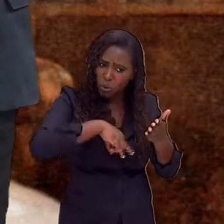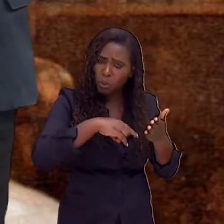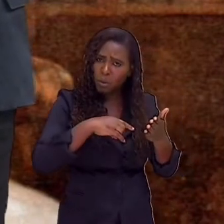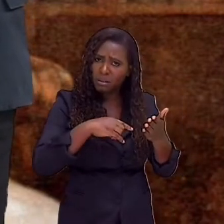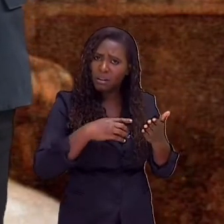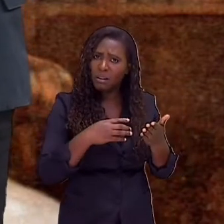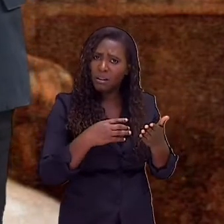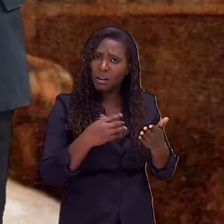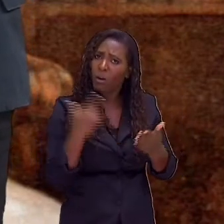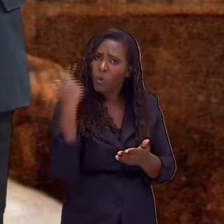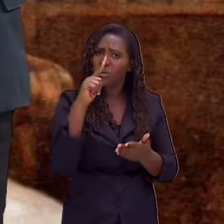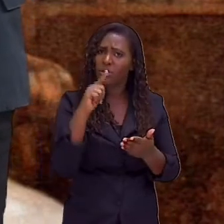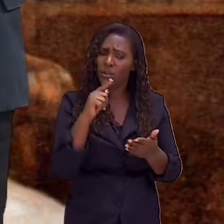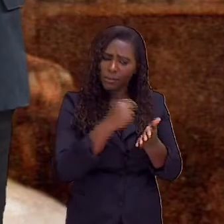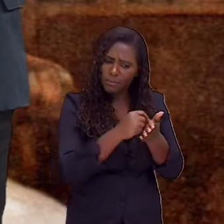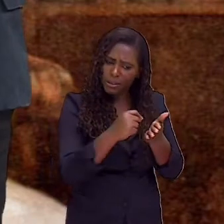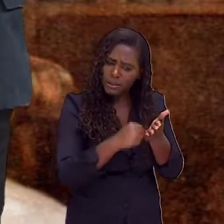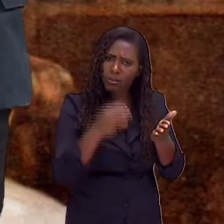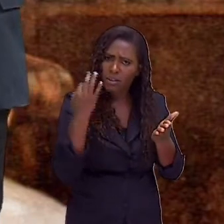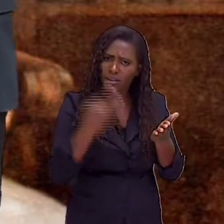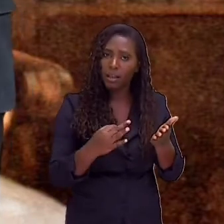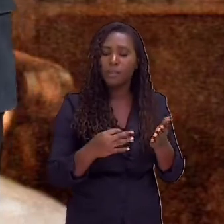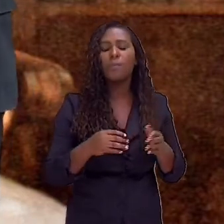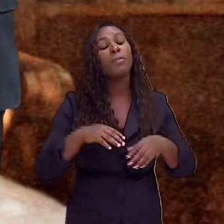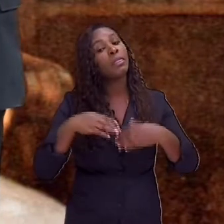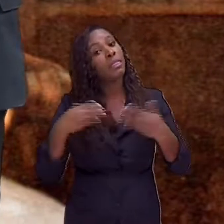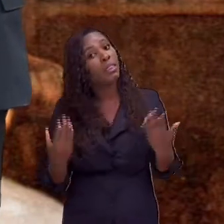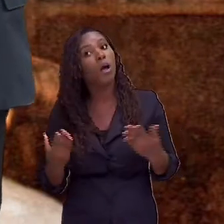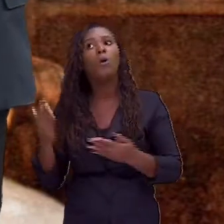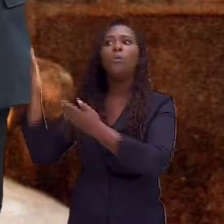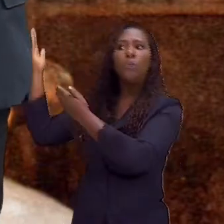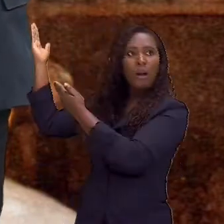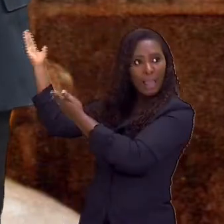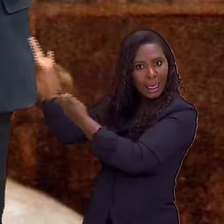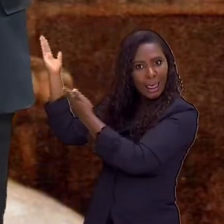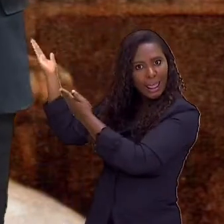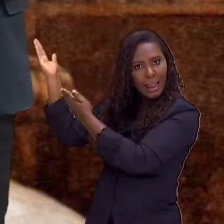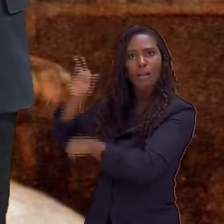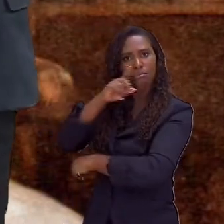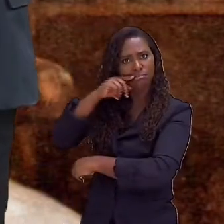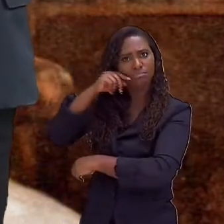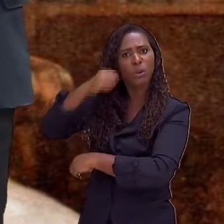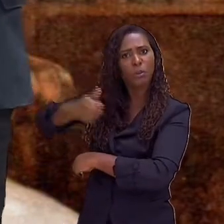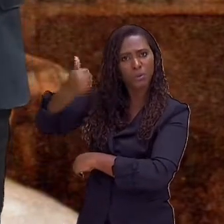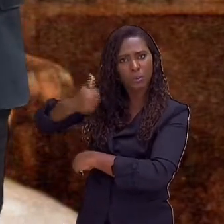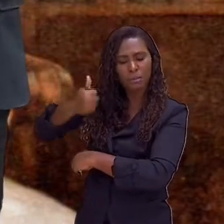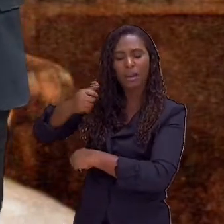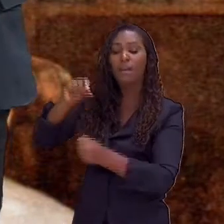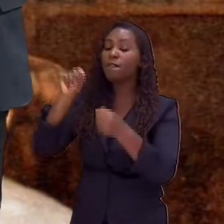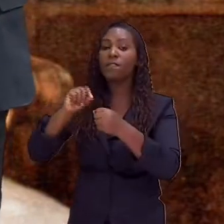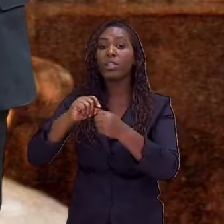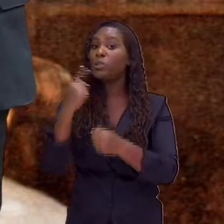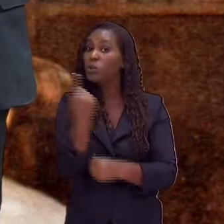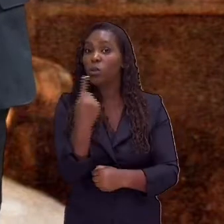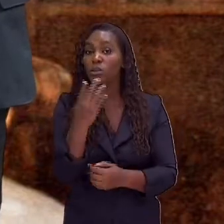vezes ou duplamente mais liberal do que eles propunham escrever e que não